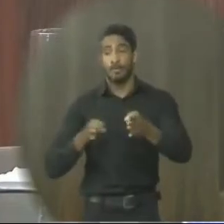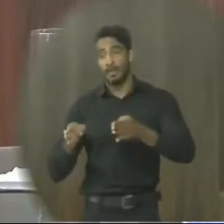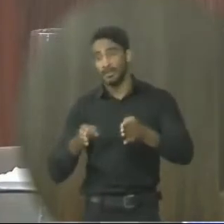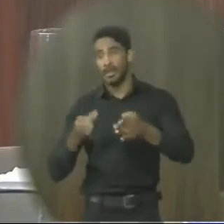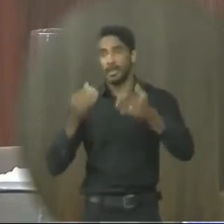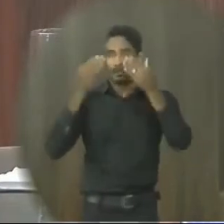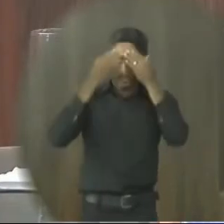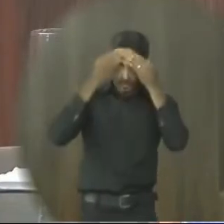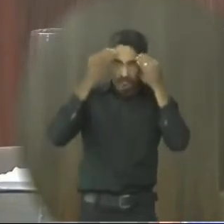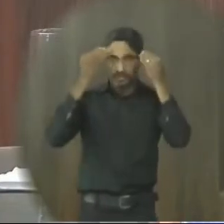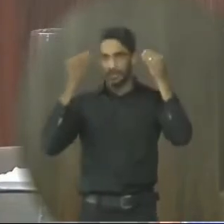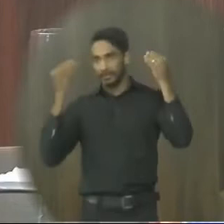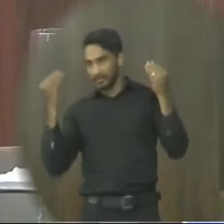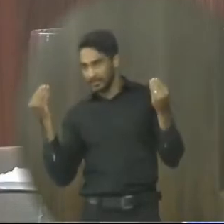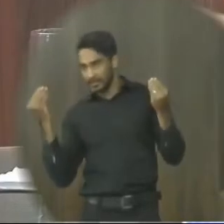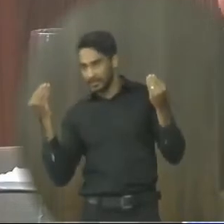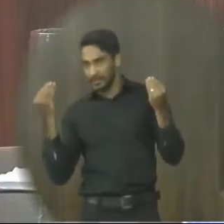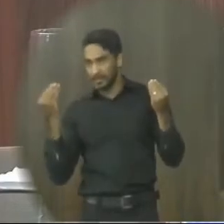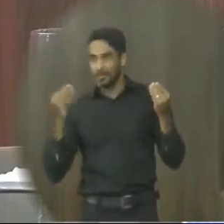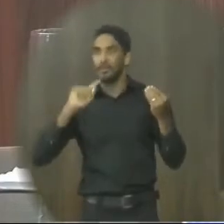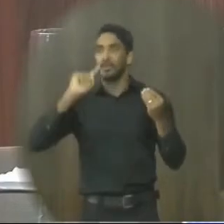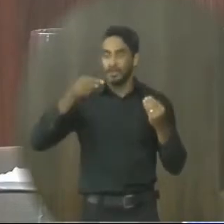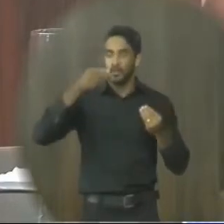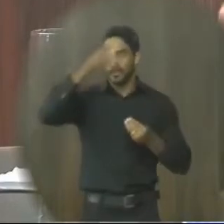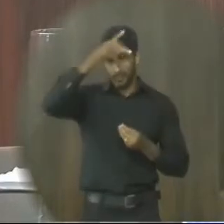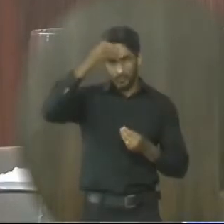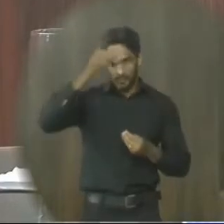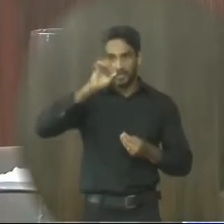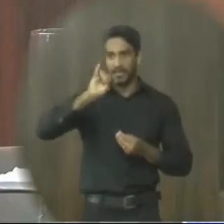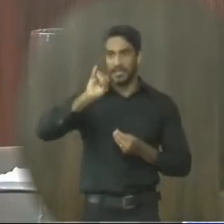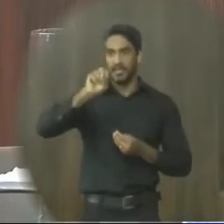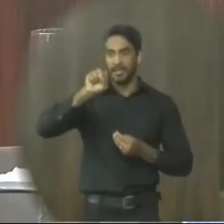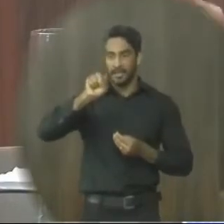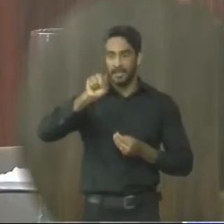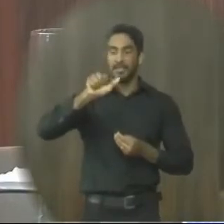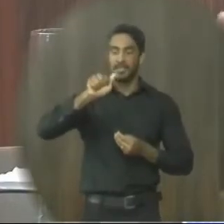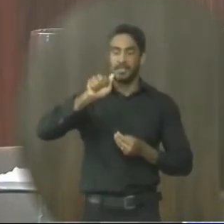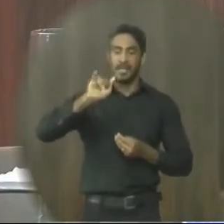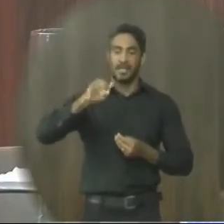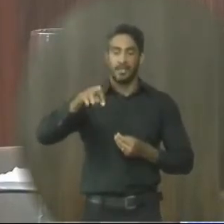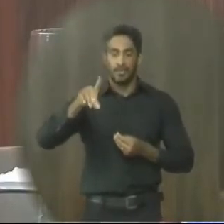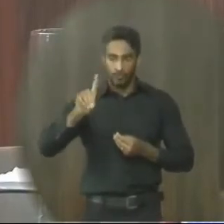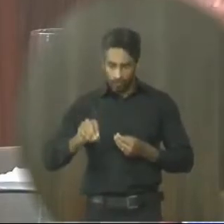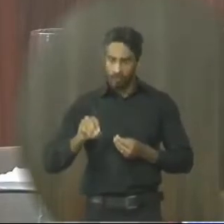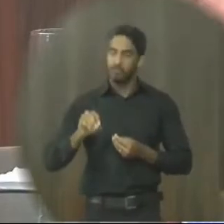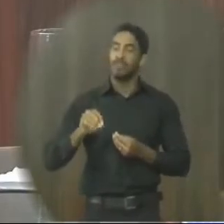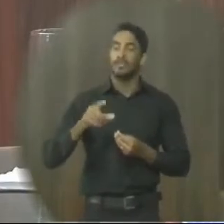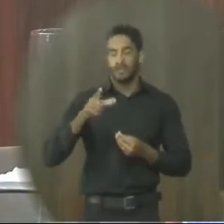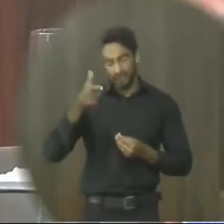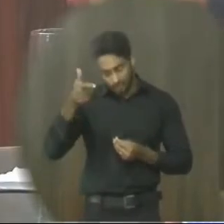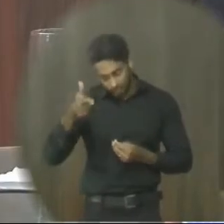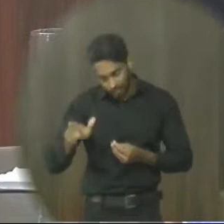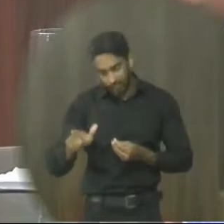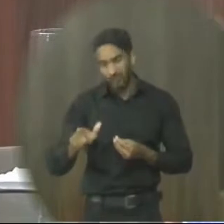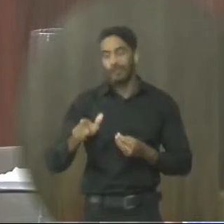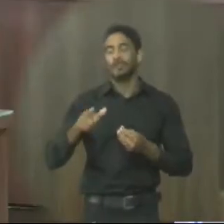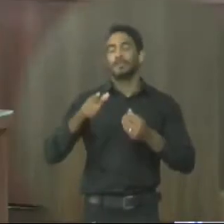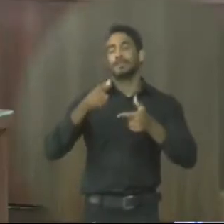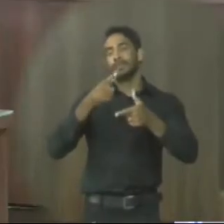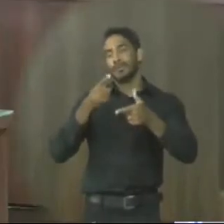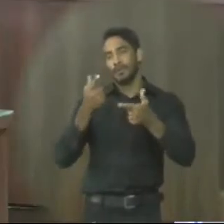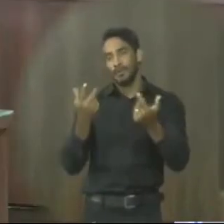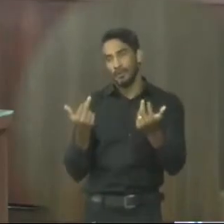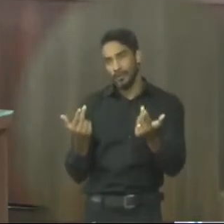Veio o prefeito Isaildo, também passou e está chegando aí o mesmo problema. Já disse nessa casa aqui na